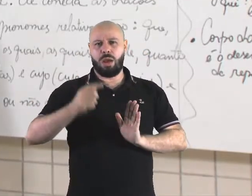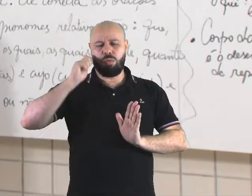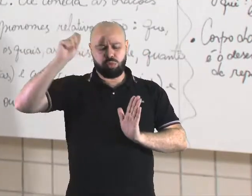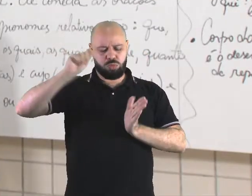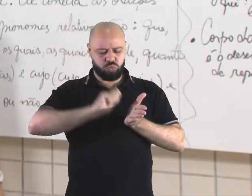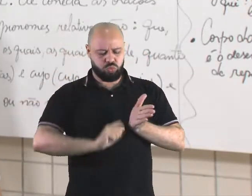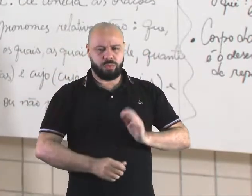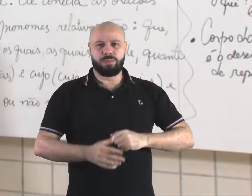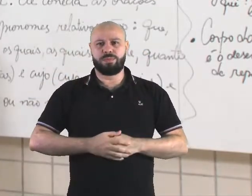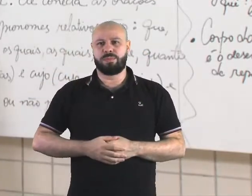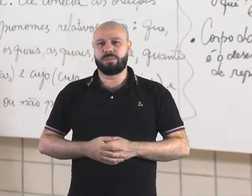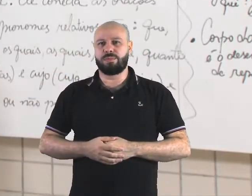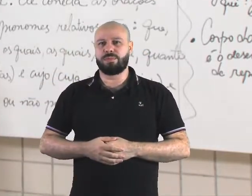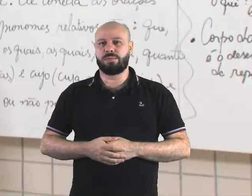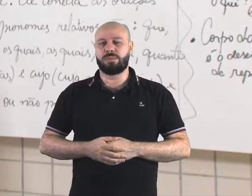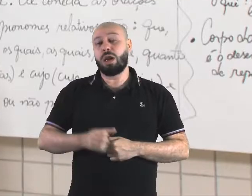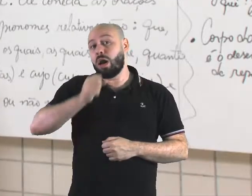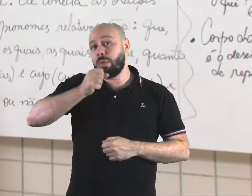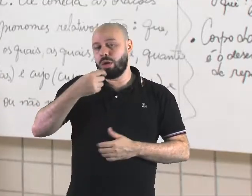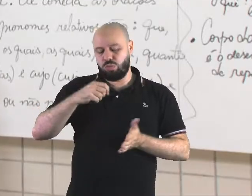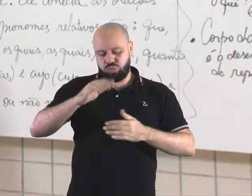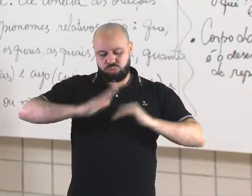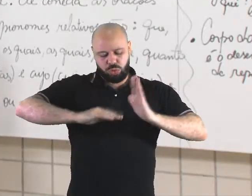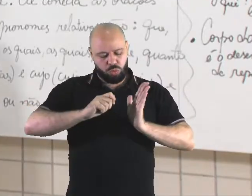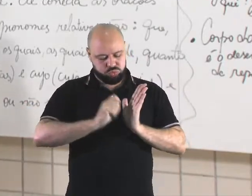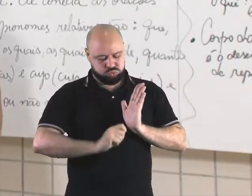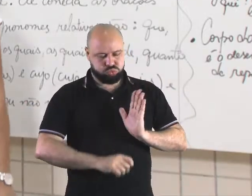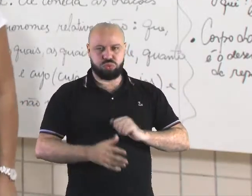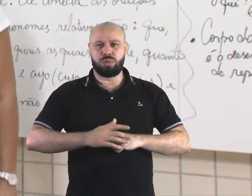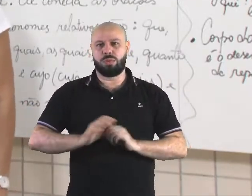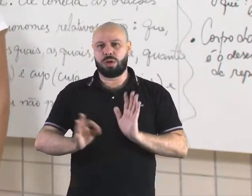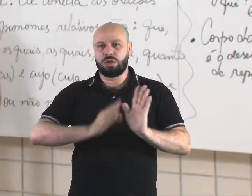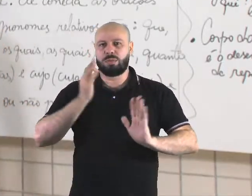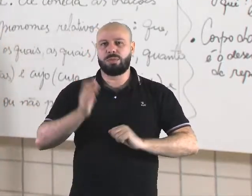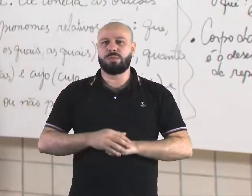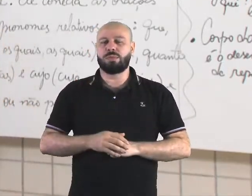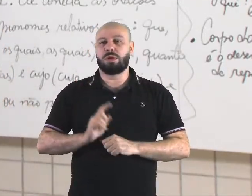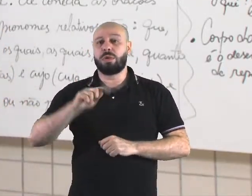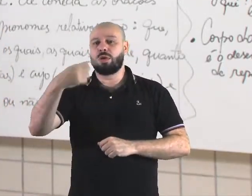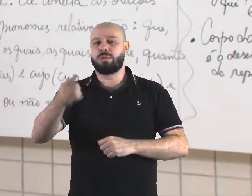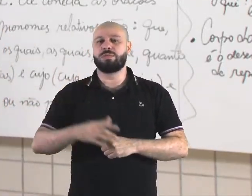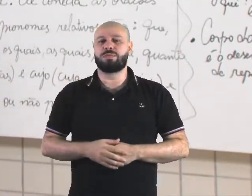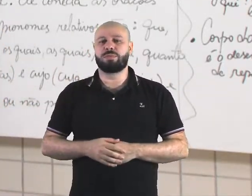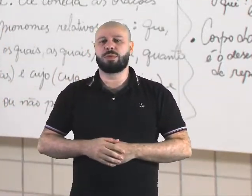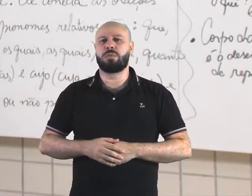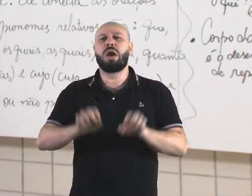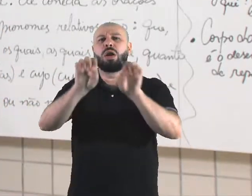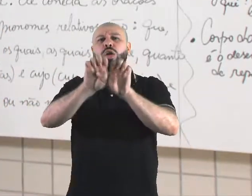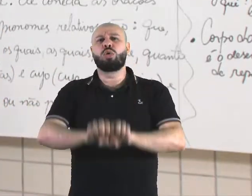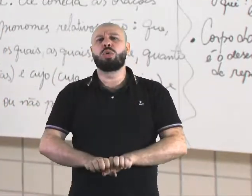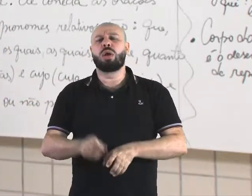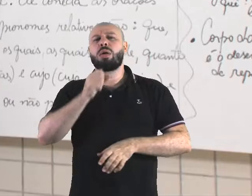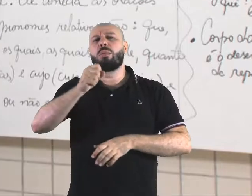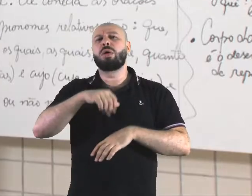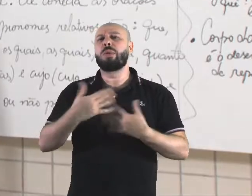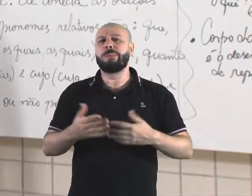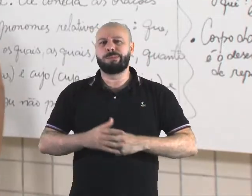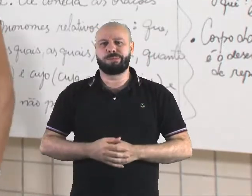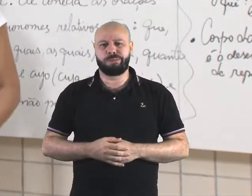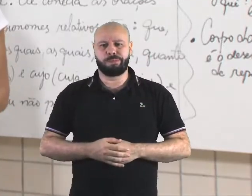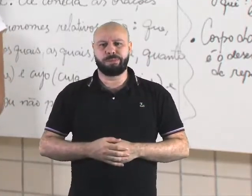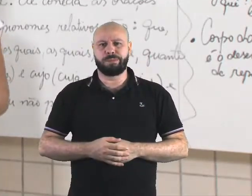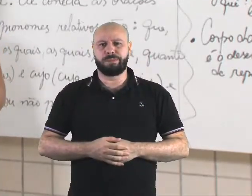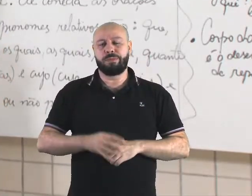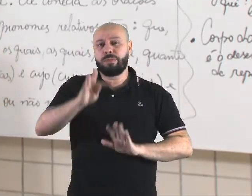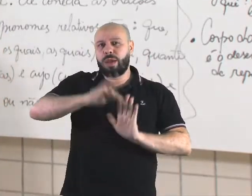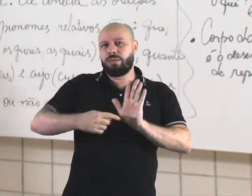pelos repórteres, por quem escreve. Próximo. E qual é a estrutura da reportagem? Esse